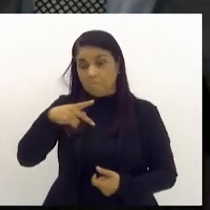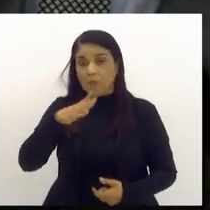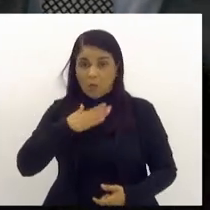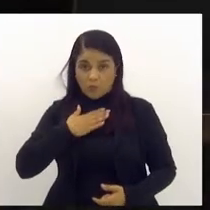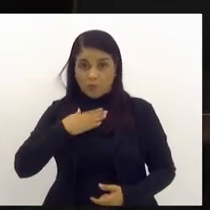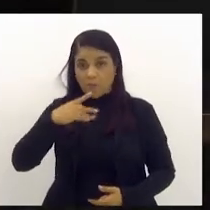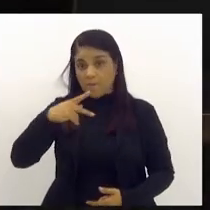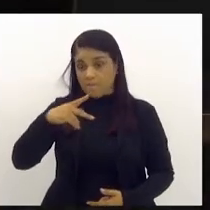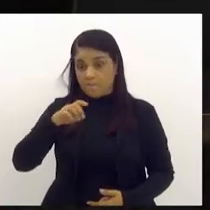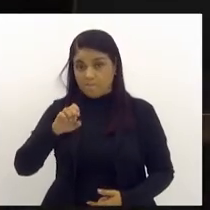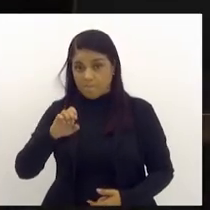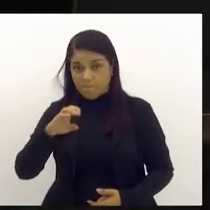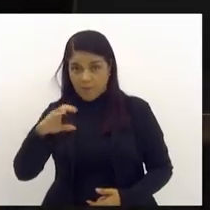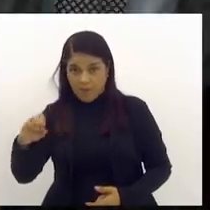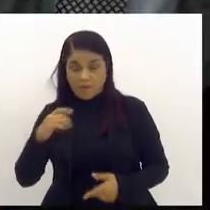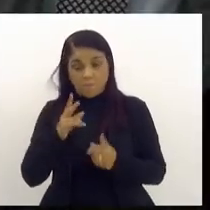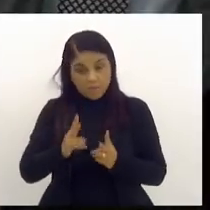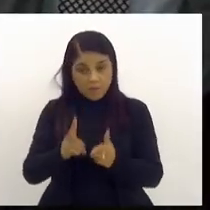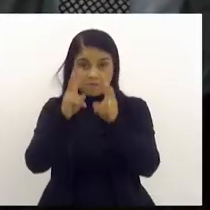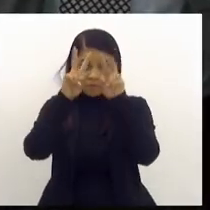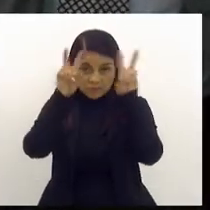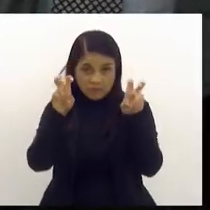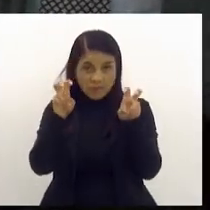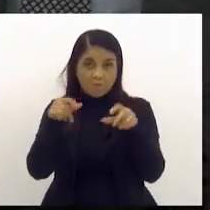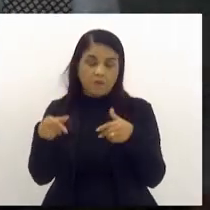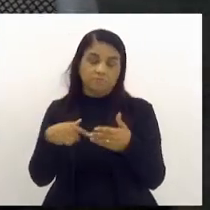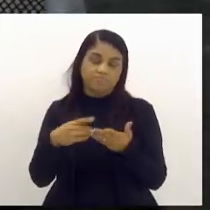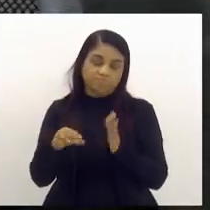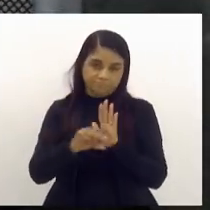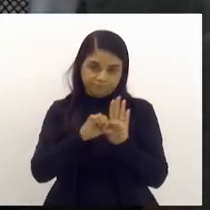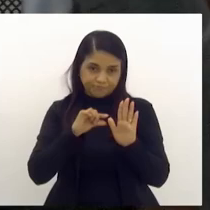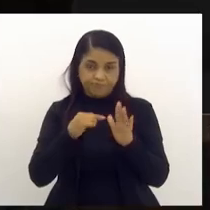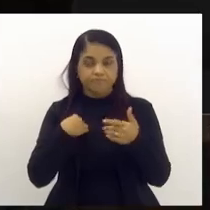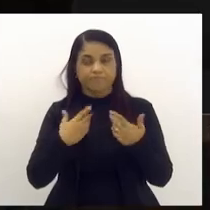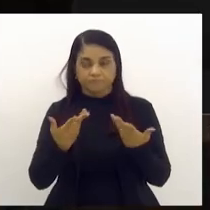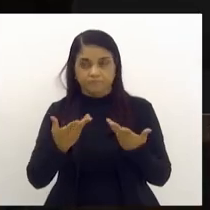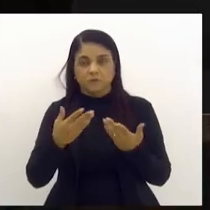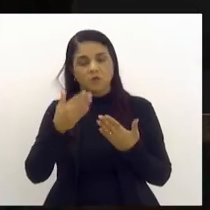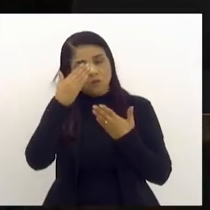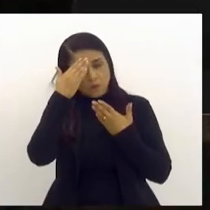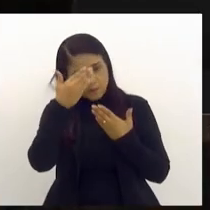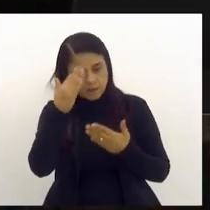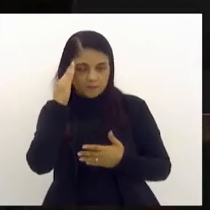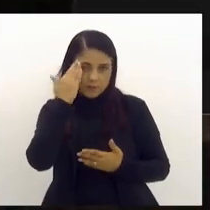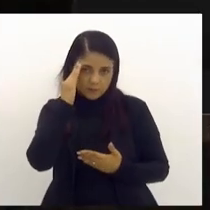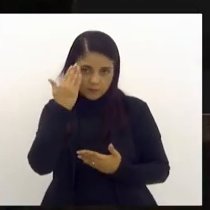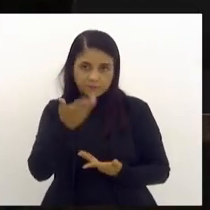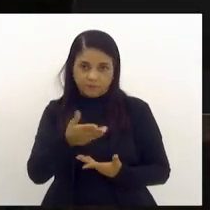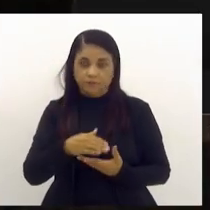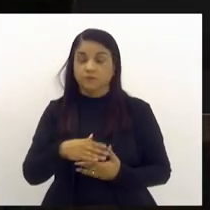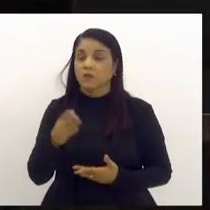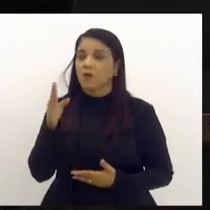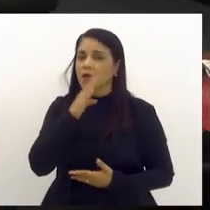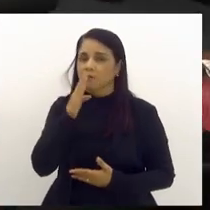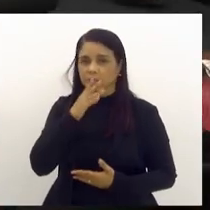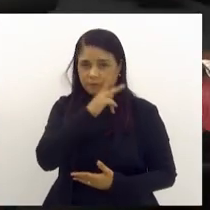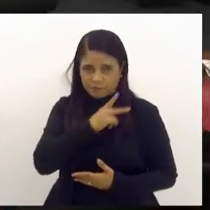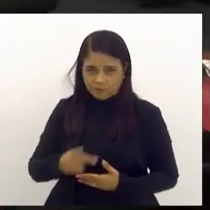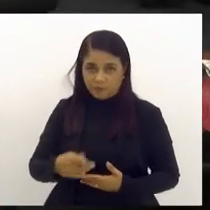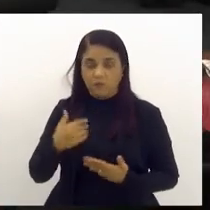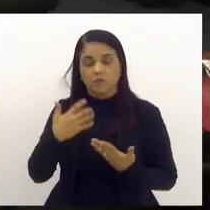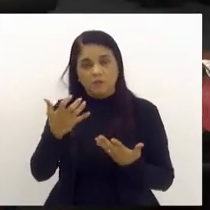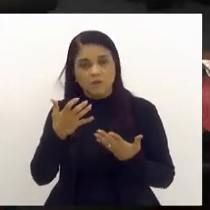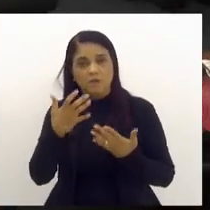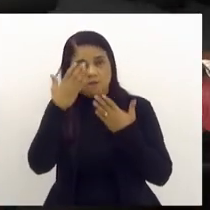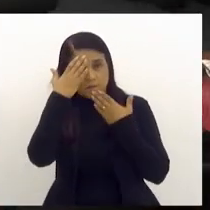gente suprime isso. E a gente suprime esse parágrafo segundo. Te agradeço a compreensão, obrigado, Jorge. Presidente. Muito obrigado. Presidente, tá, rapidamente, eu quero agradecer,